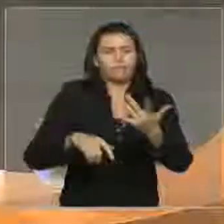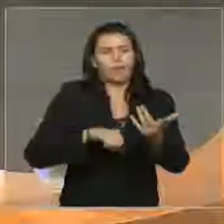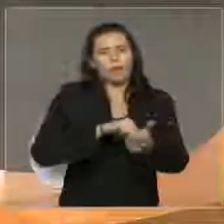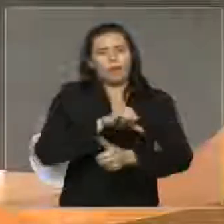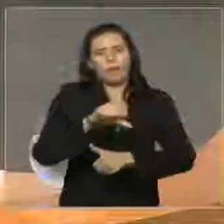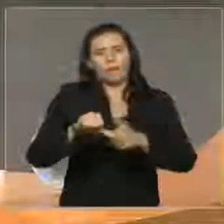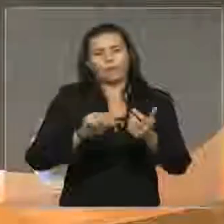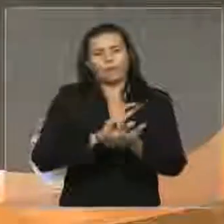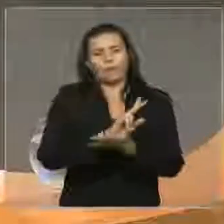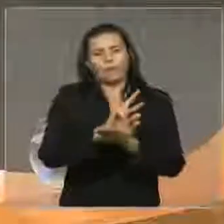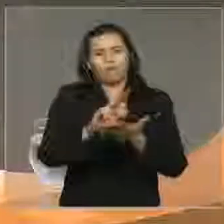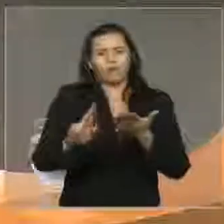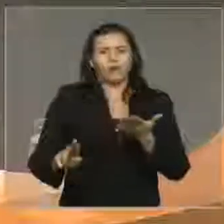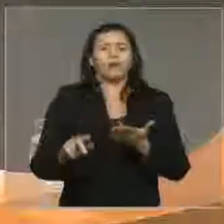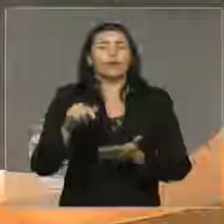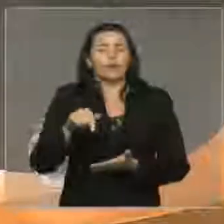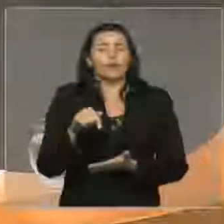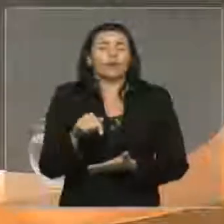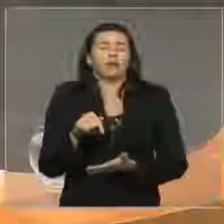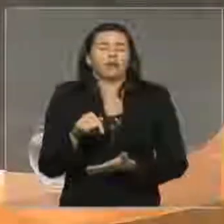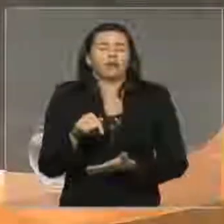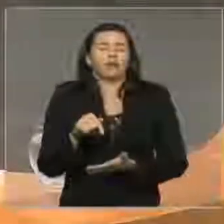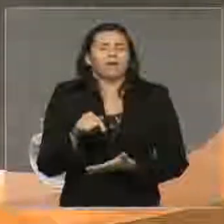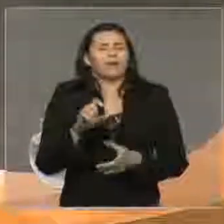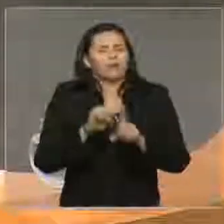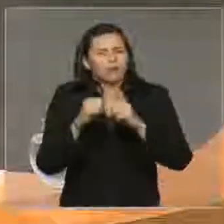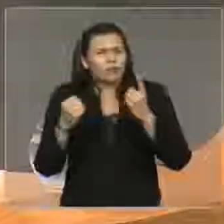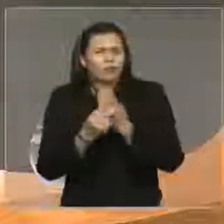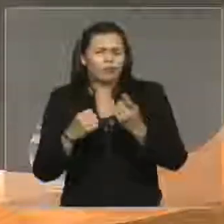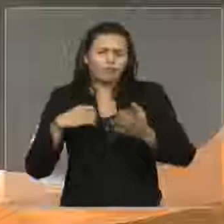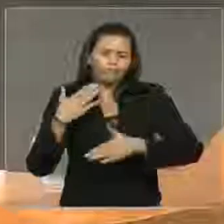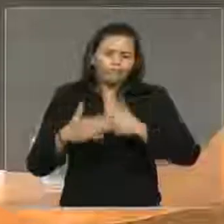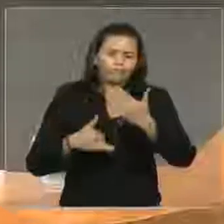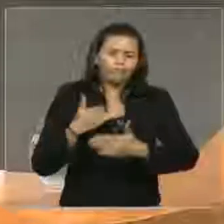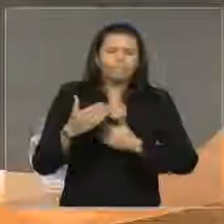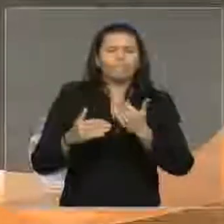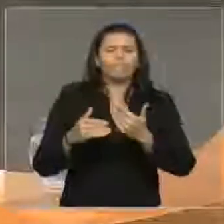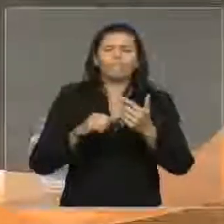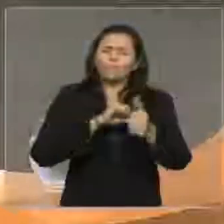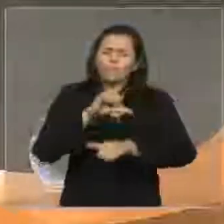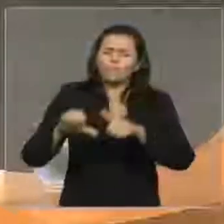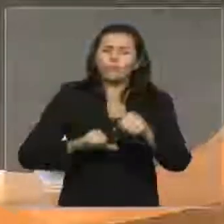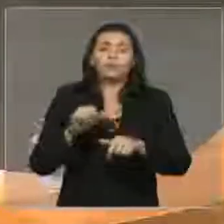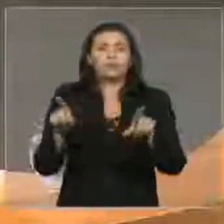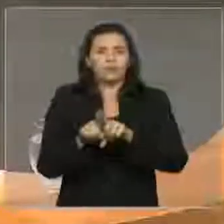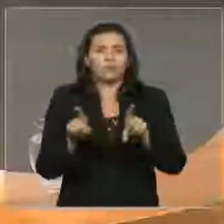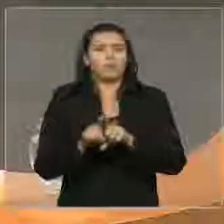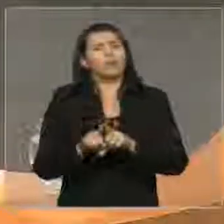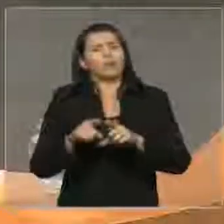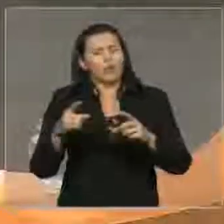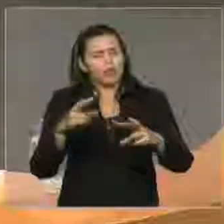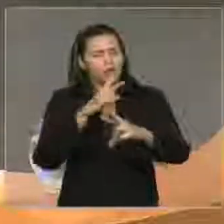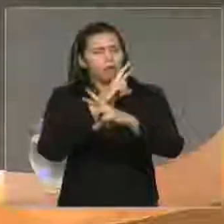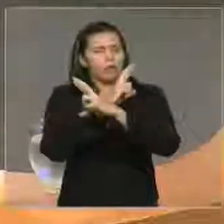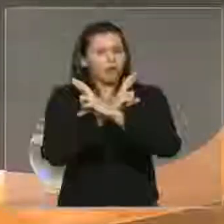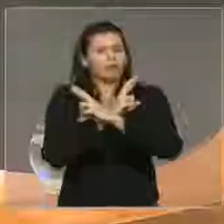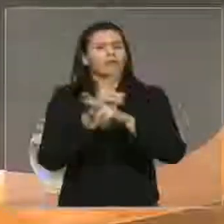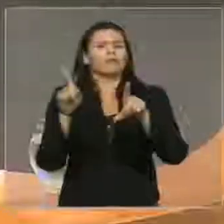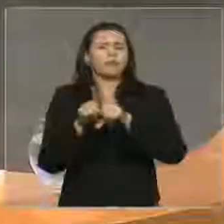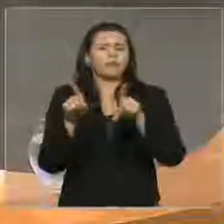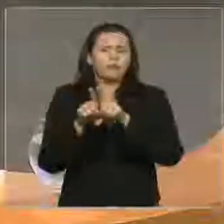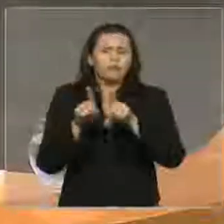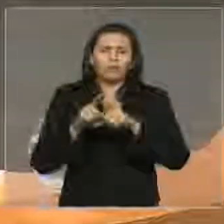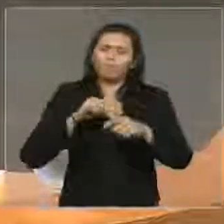acompanhou todas as transformações da sociedade, sempre exercendo a administração tributária e aduaneira com justiça fiscal,